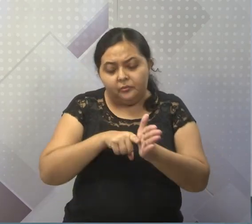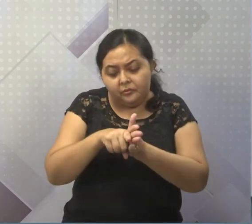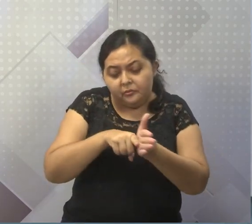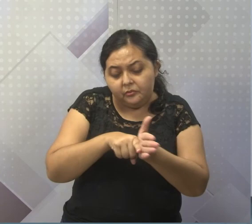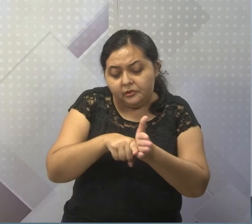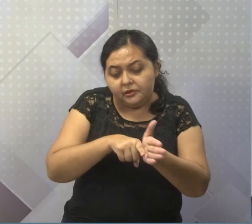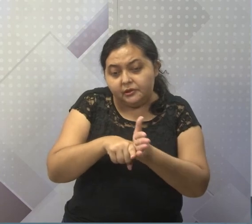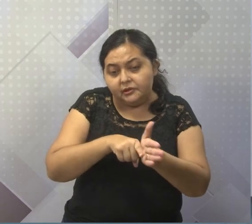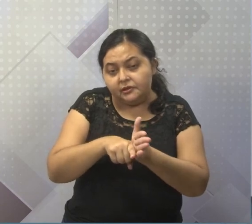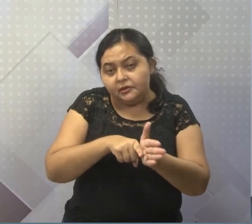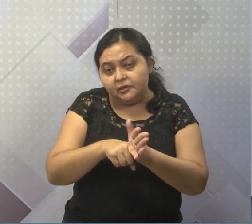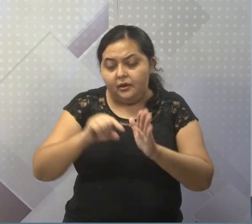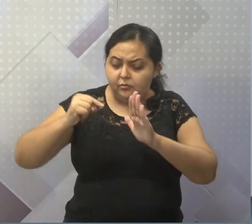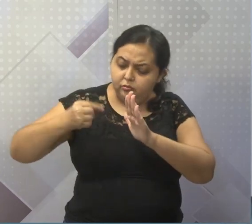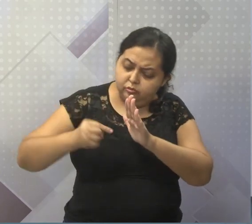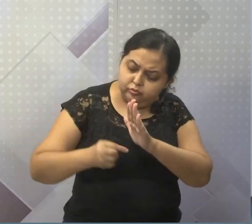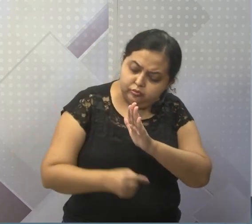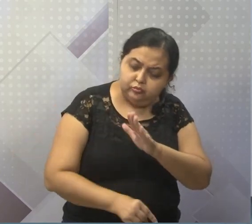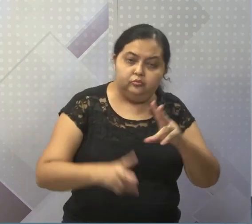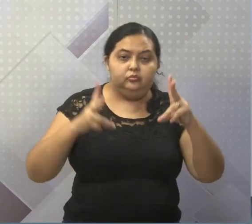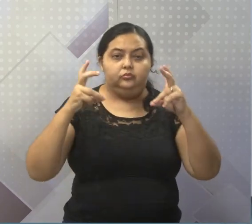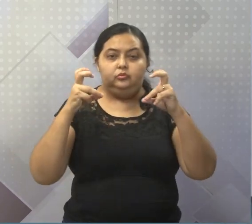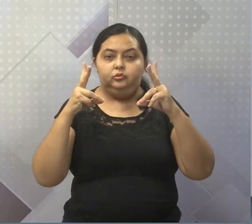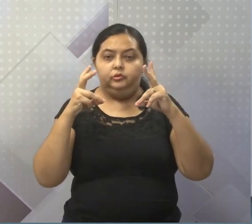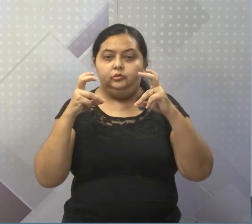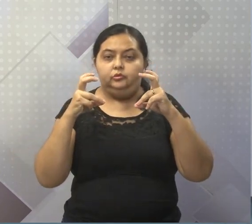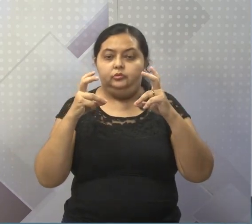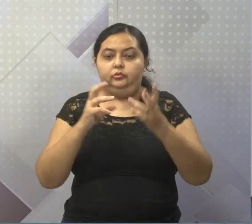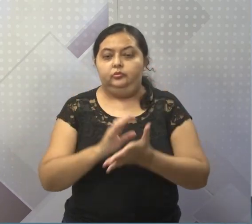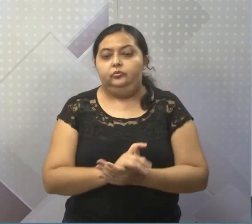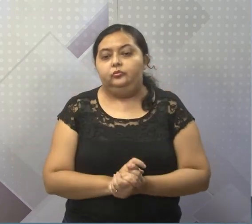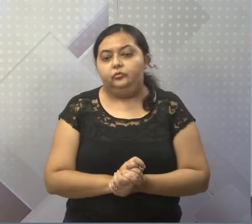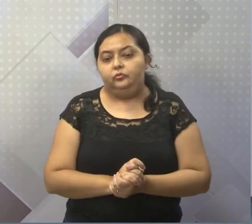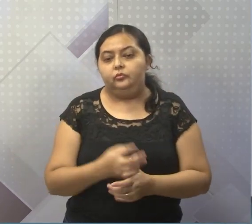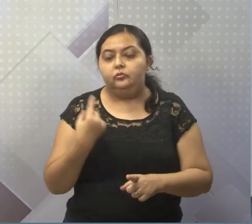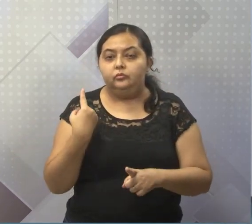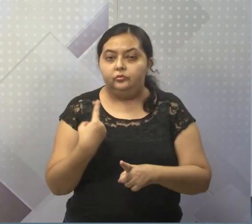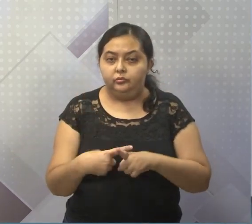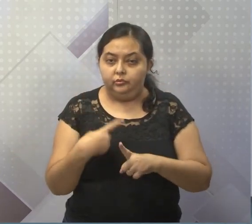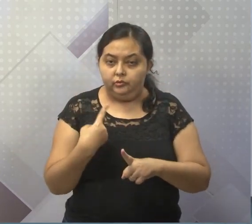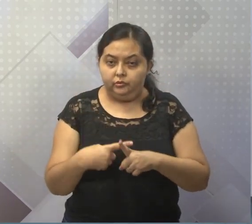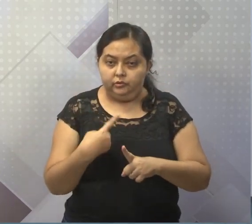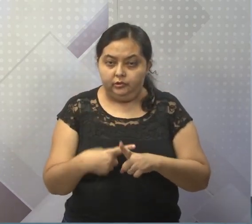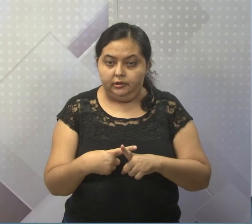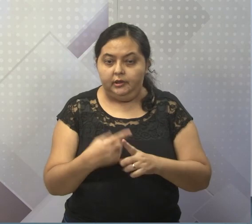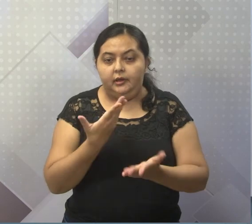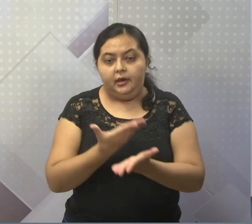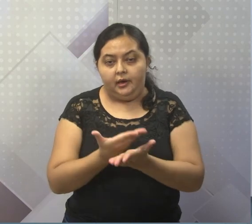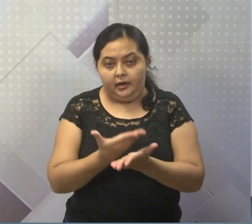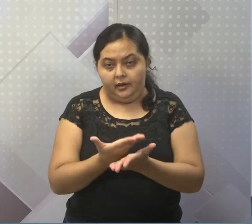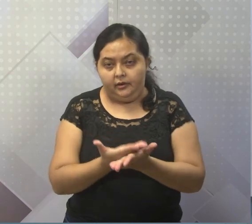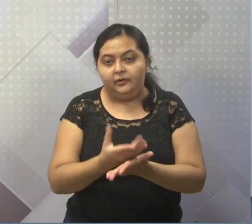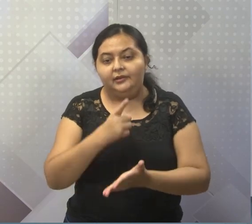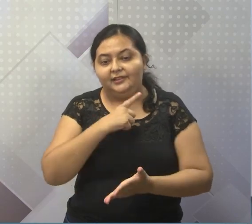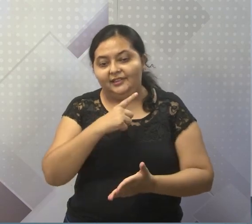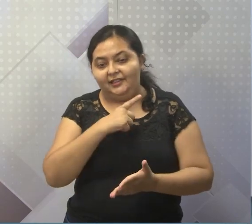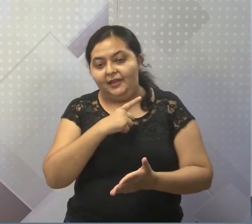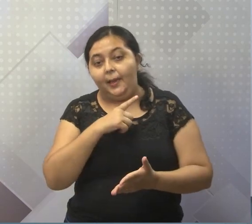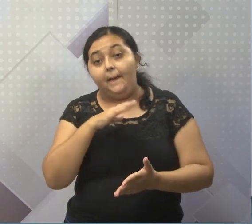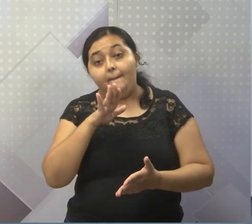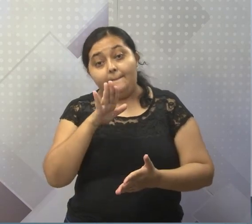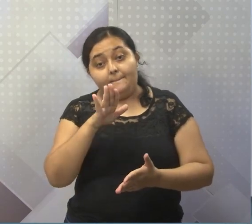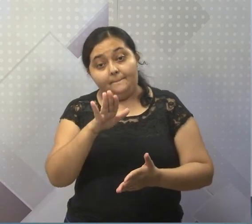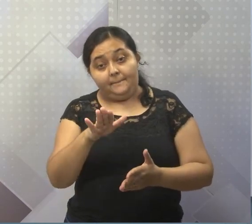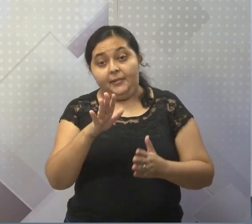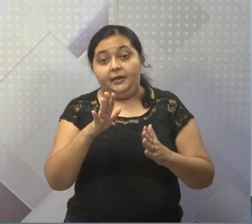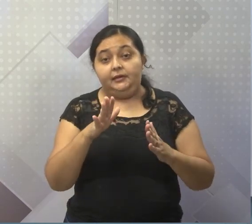pesquisar se aprofundar ainda mais nesse assunto porque a gente e fala aqui mais com certeza